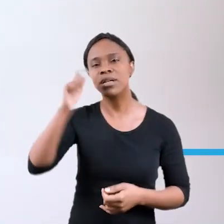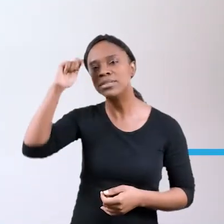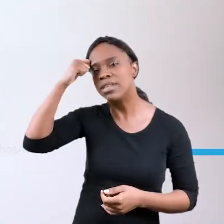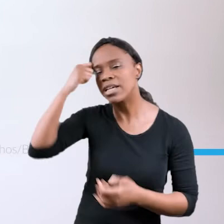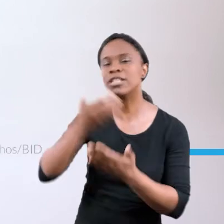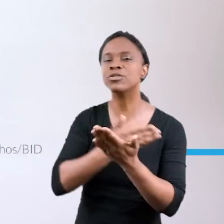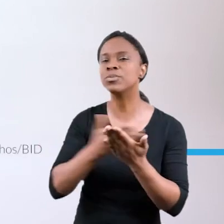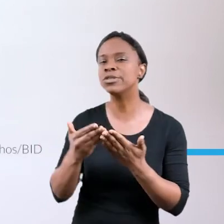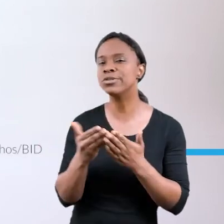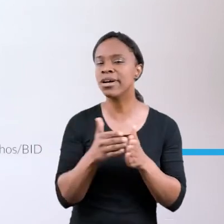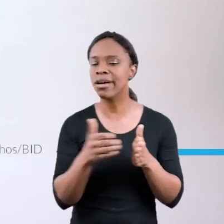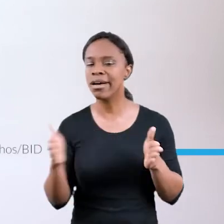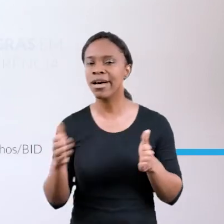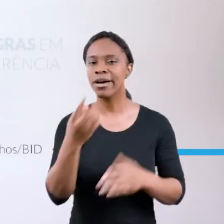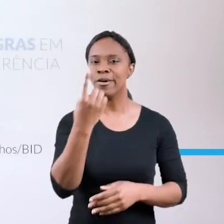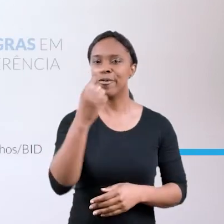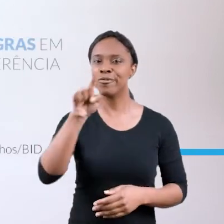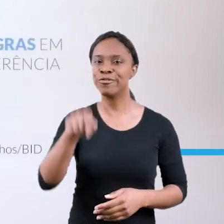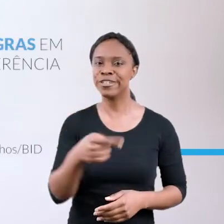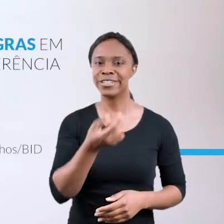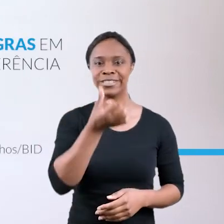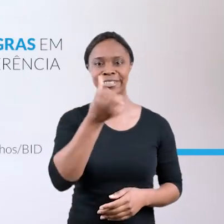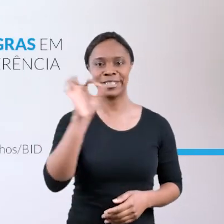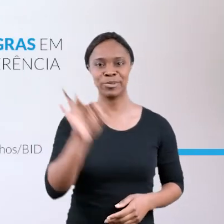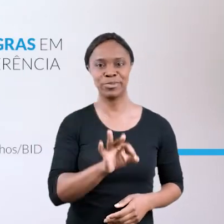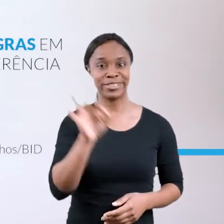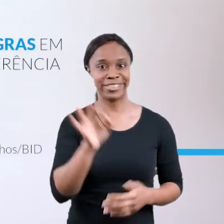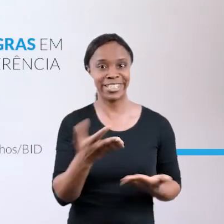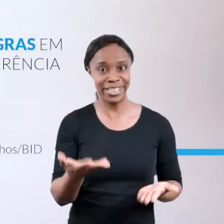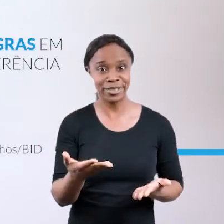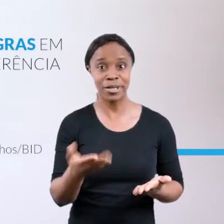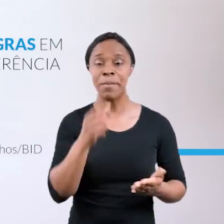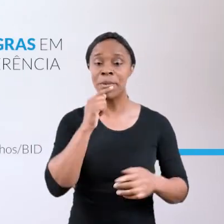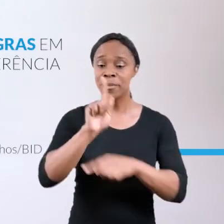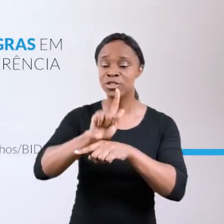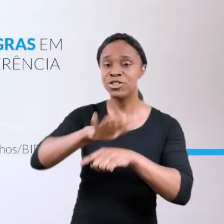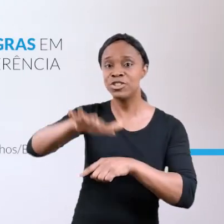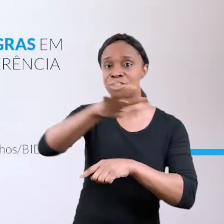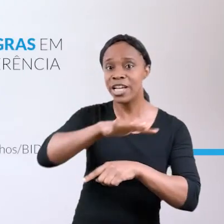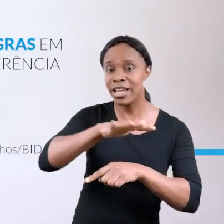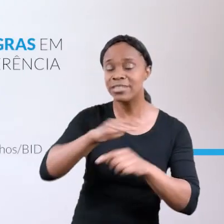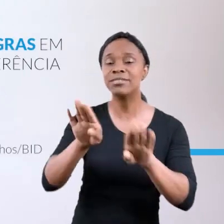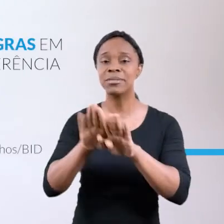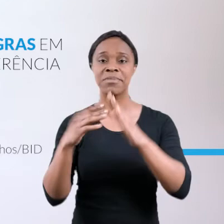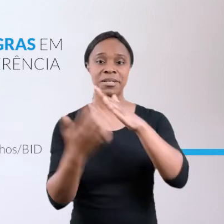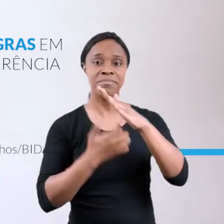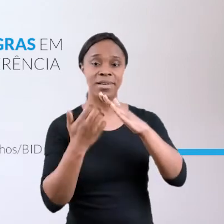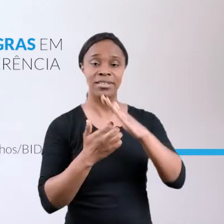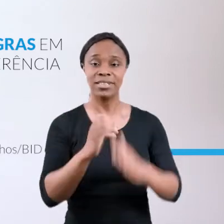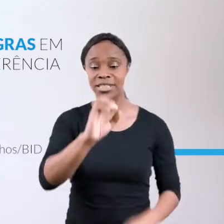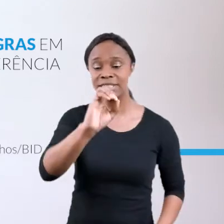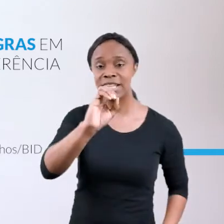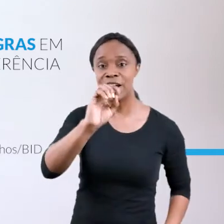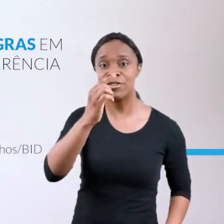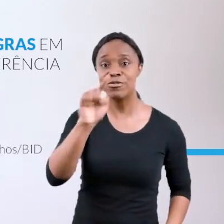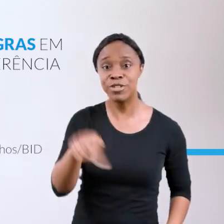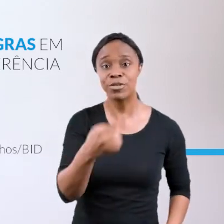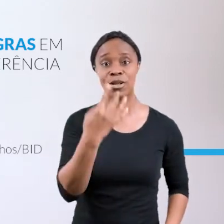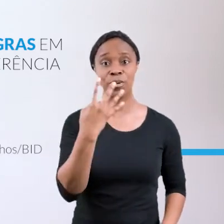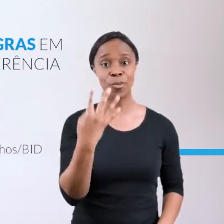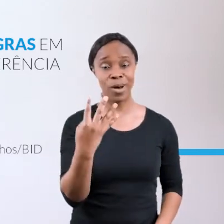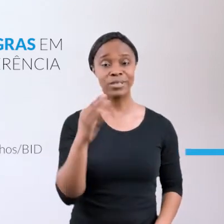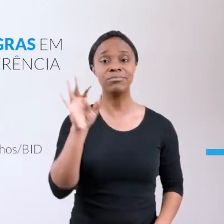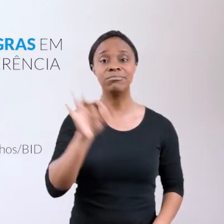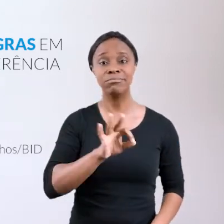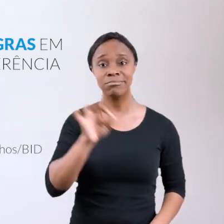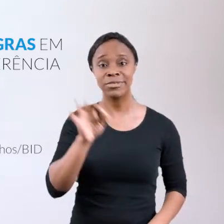em apenas 1,6% dos cargos de gerência em empresas e em 0,4% de